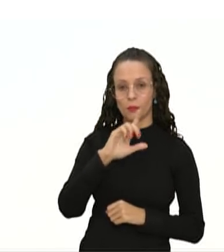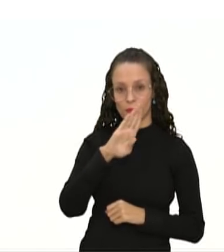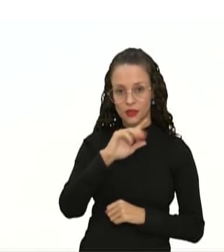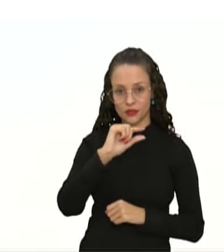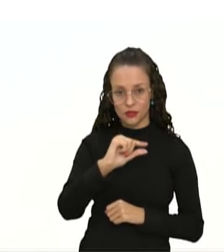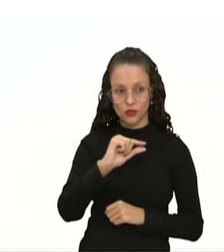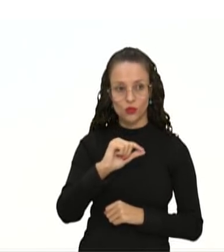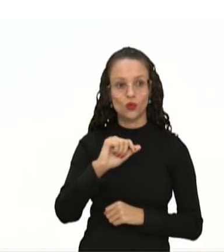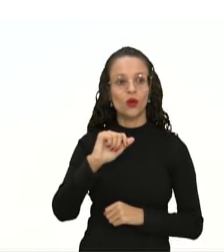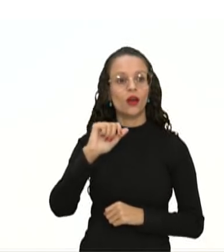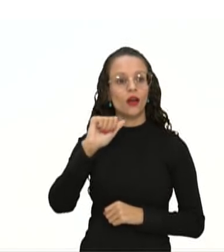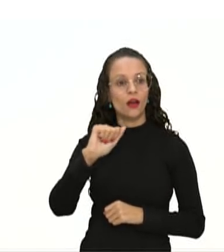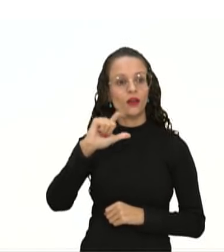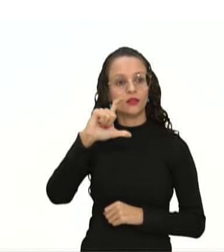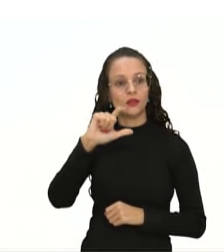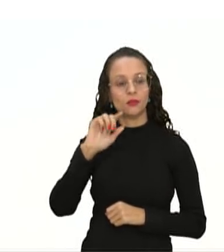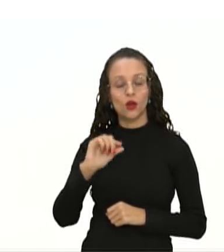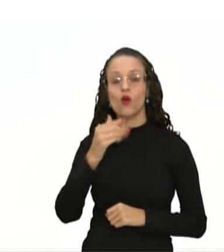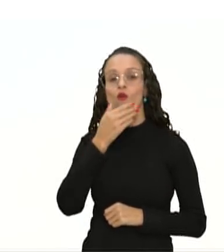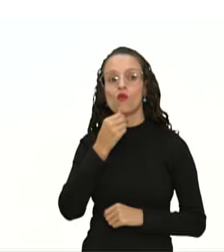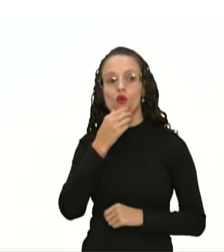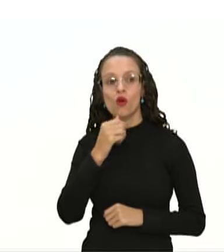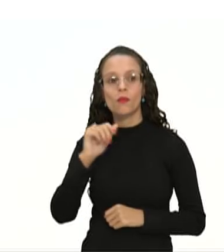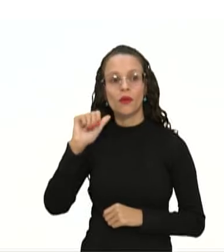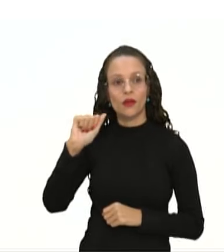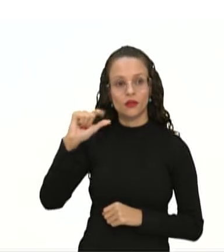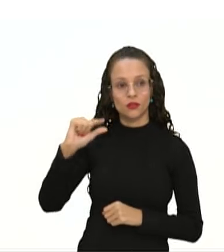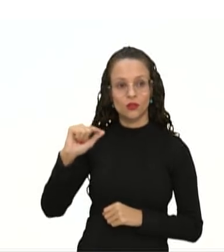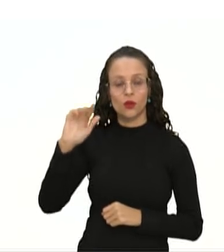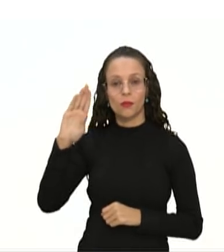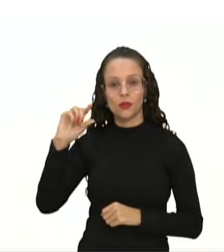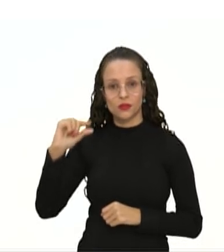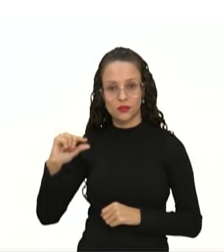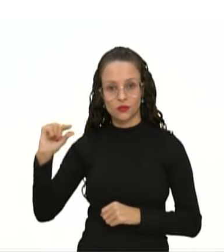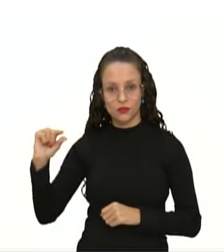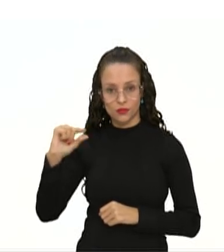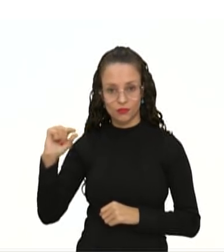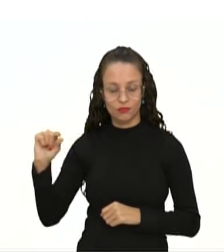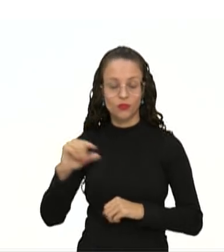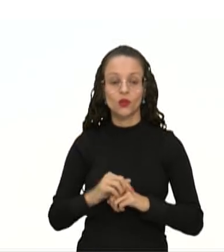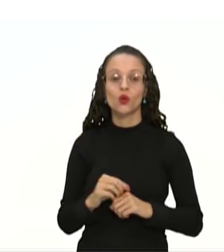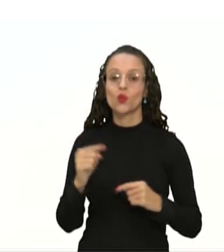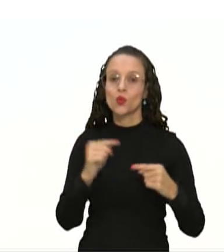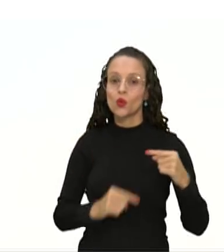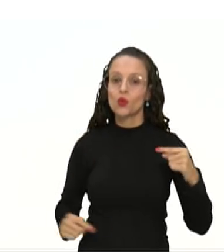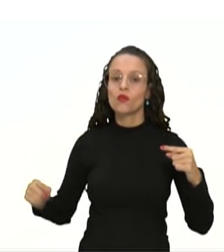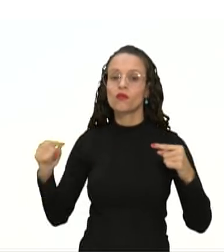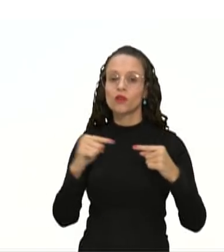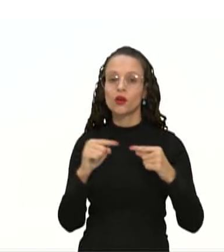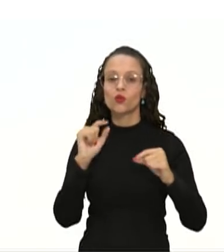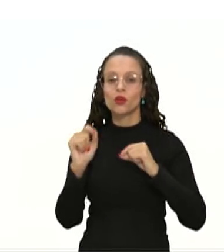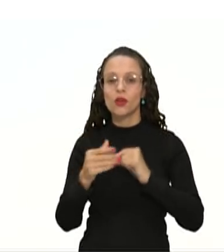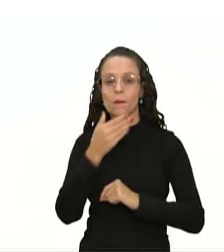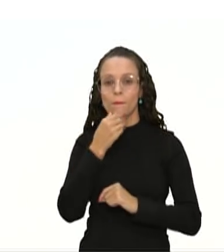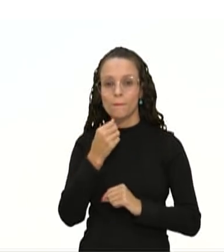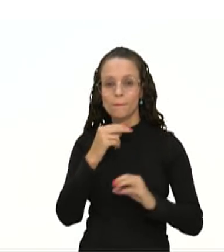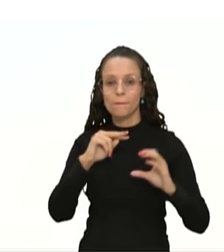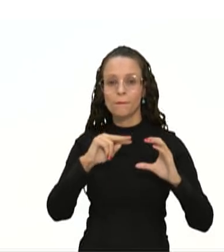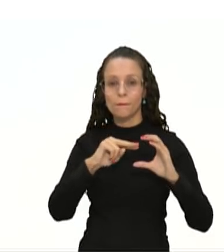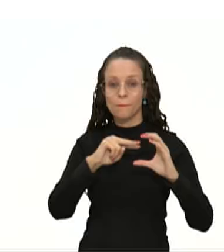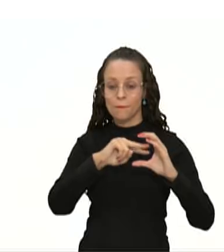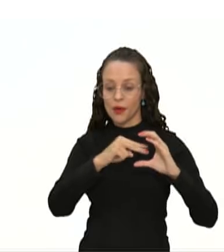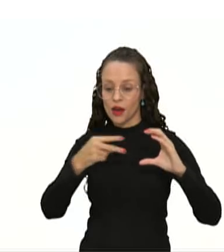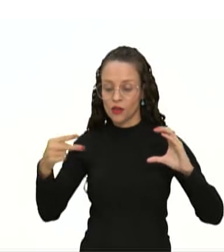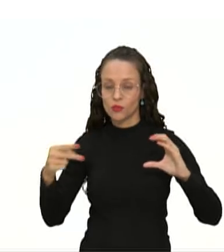bezão, com macho, azinho, bezinho, azinho, bezinho. Qual é a frequência esperada de machos com genótipo